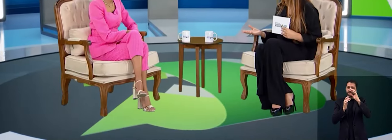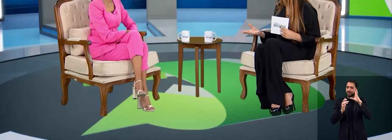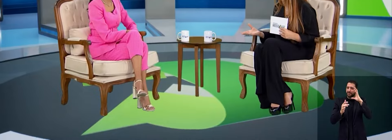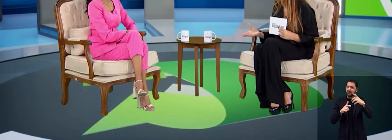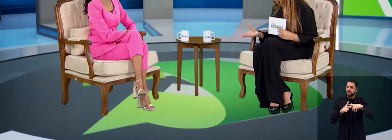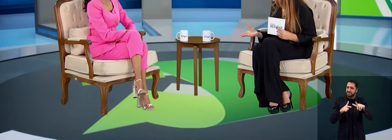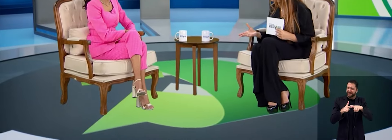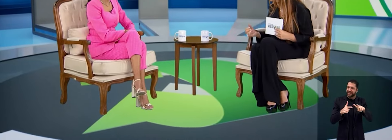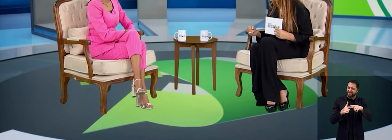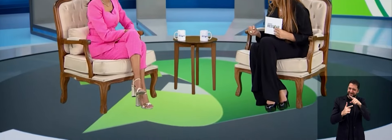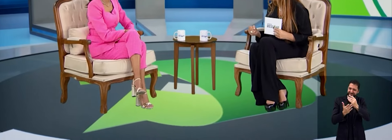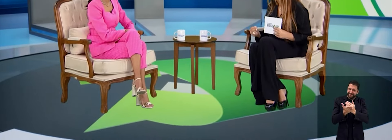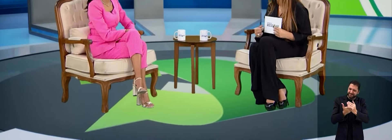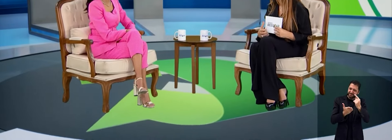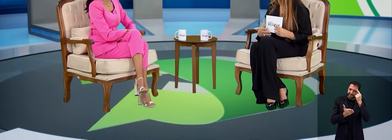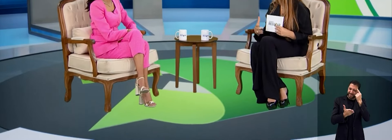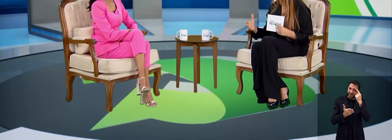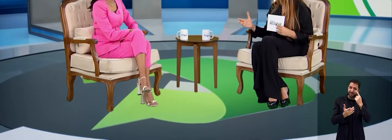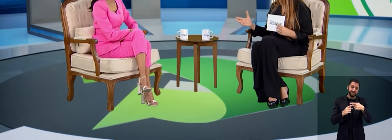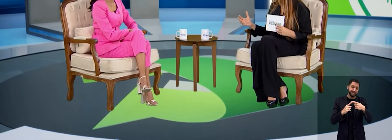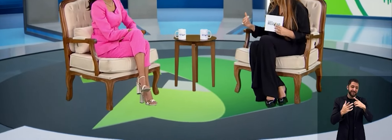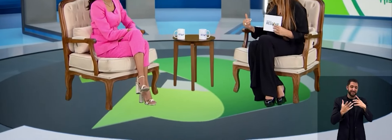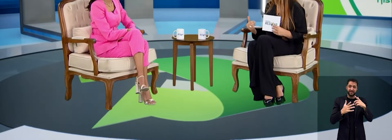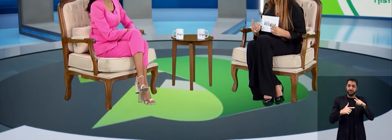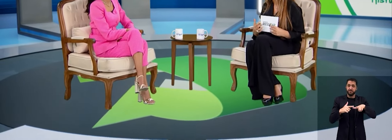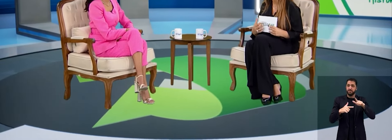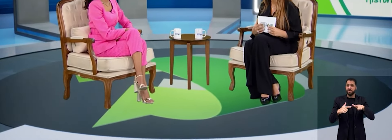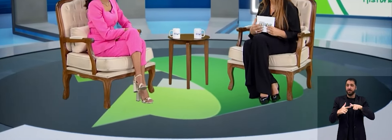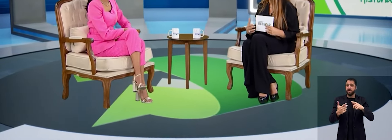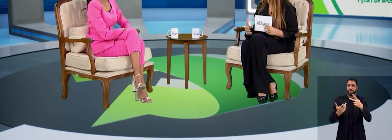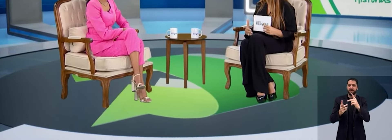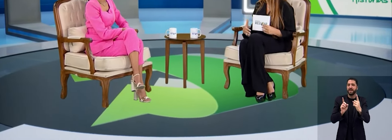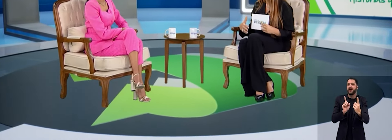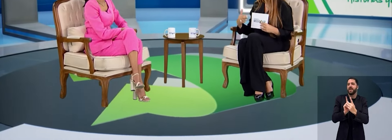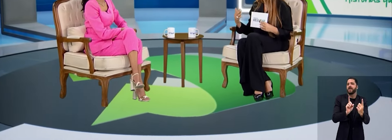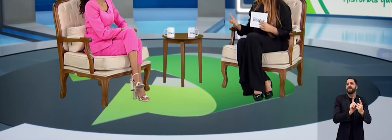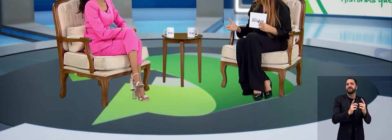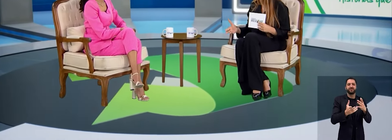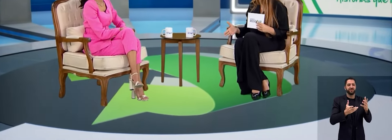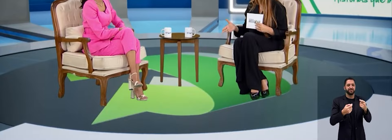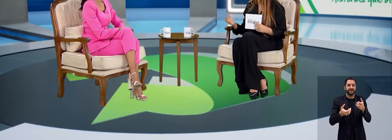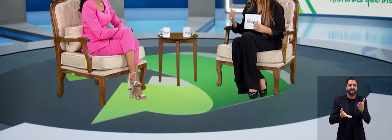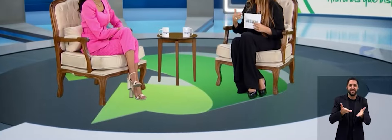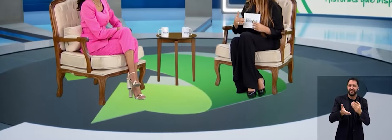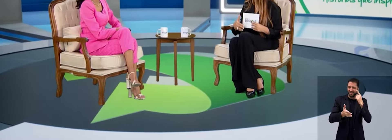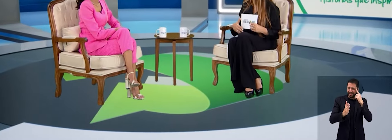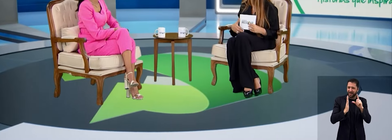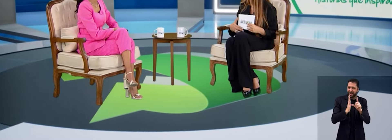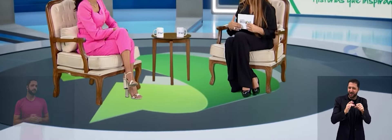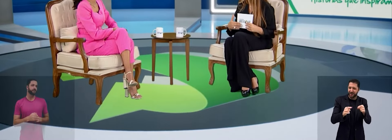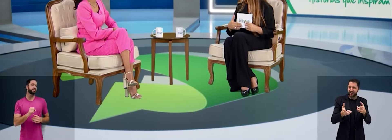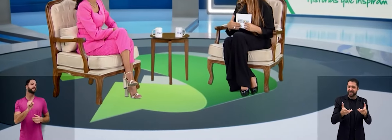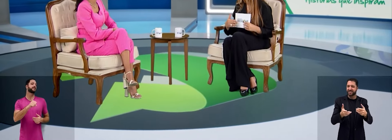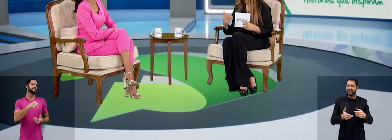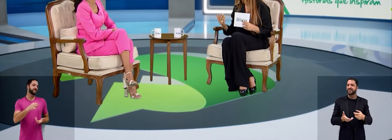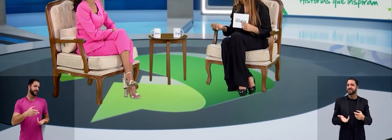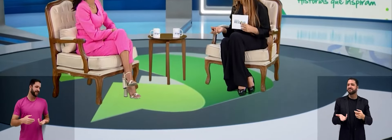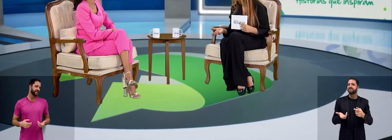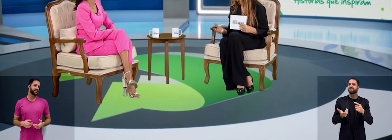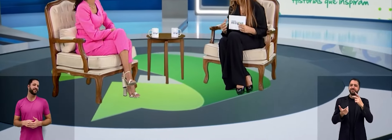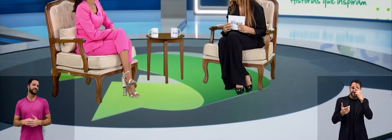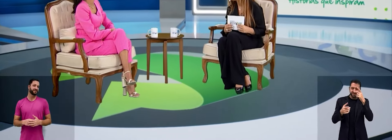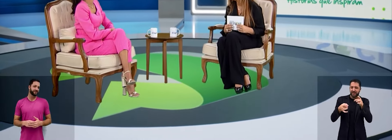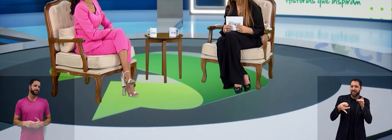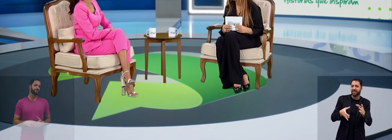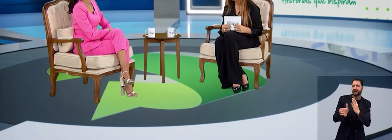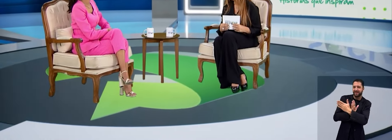resolver aquele problema, porque foi instalado um caos por conta das clientes que tinham que fazer o retoque. Sim. E a profissional